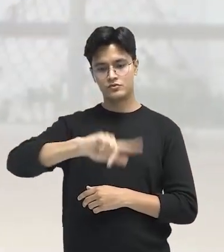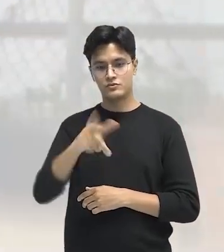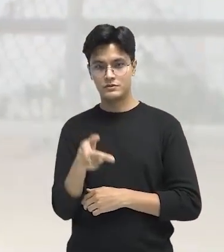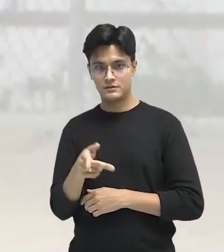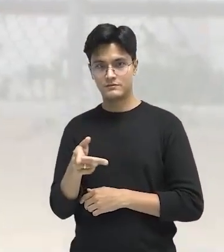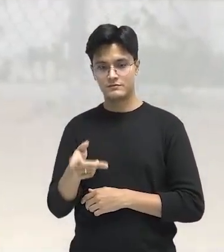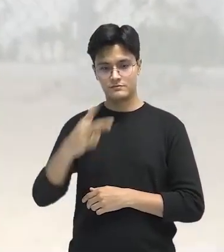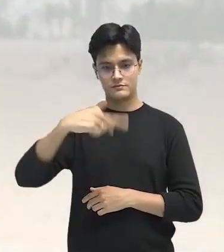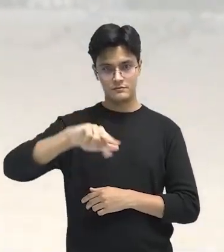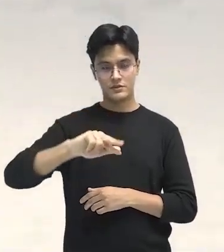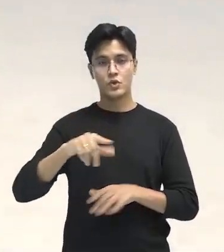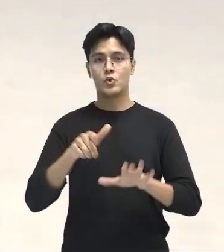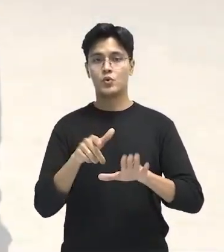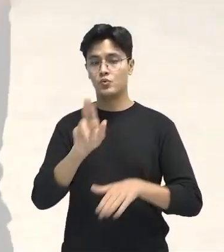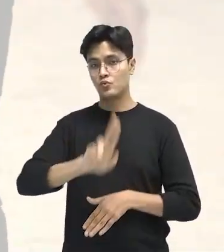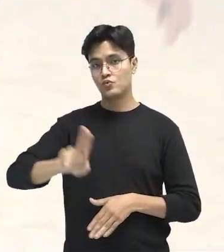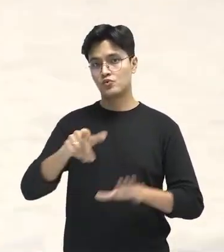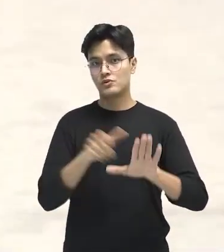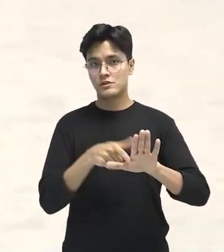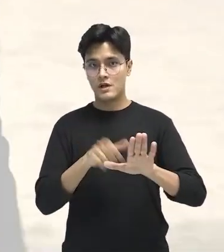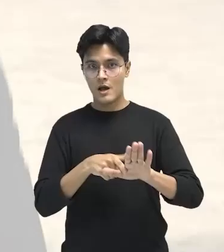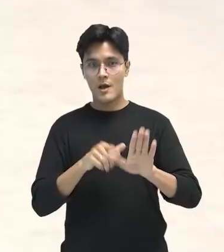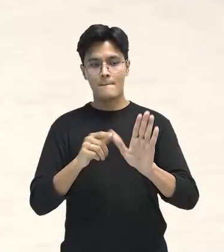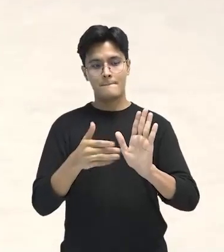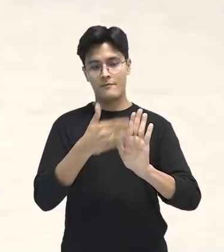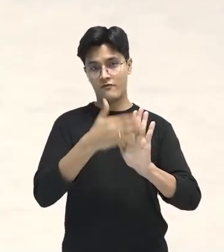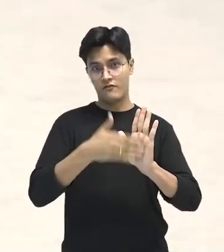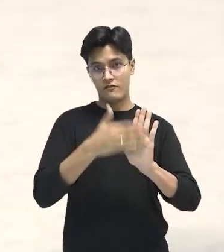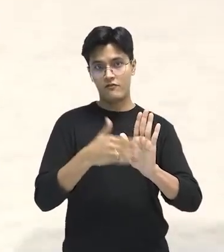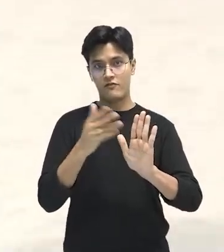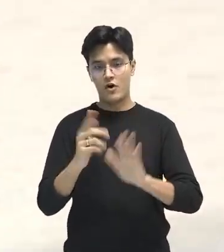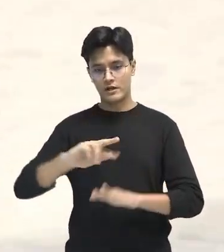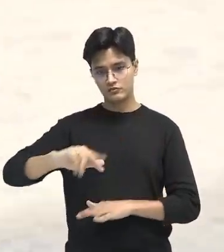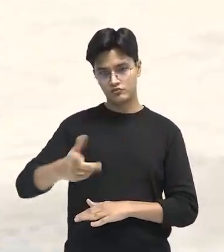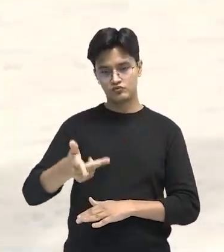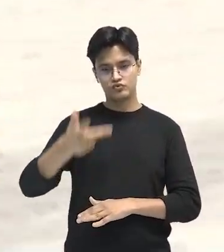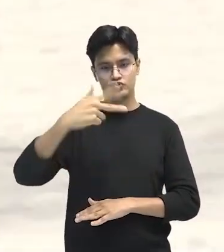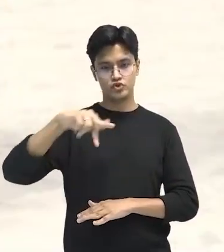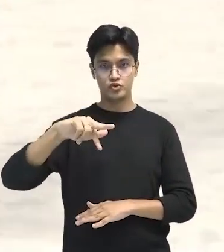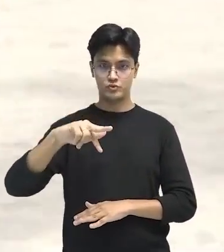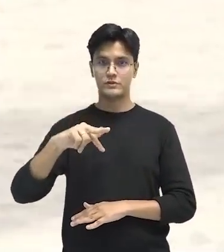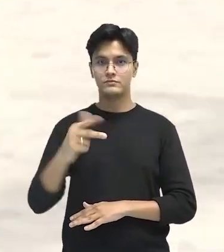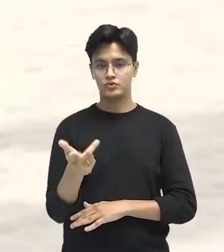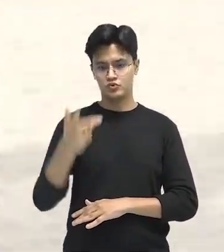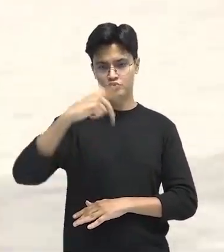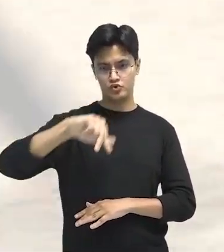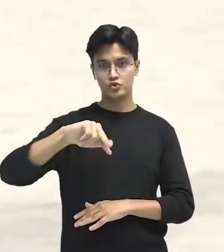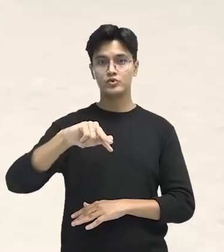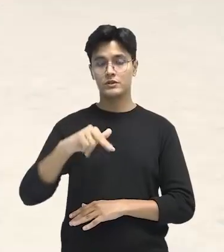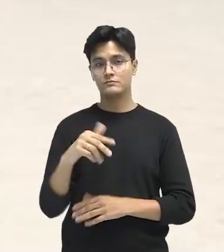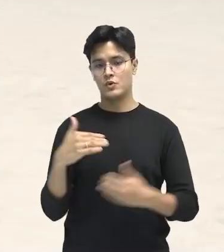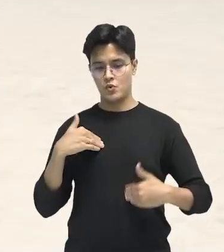o lado externo do pé, em que o corpo dá um giro de 360 graus por trás. Observem aí, ó, chute com a